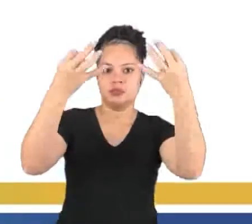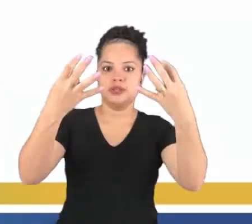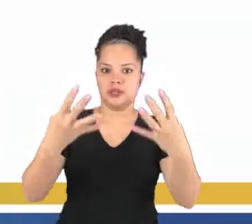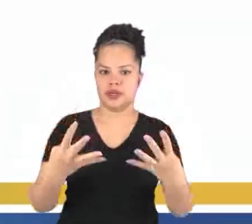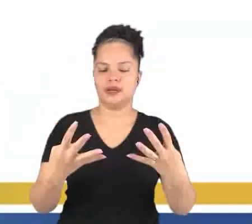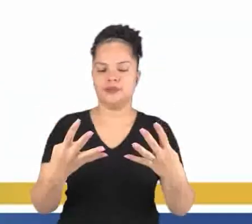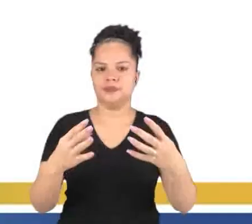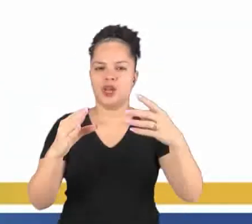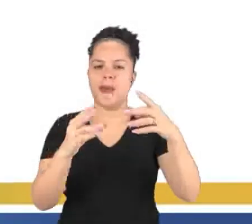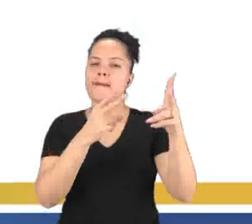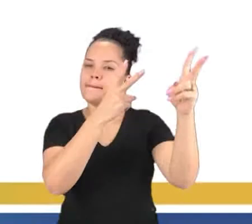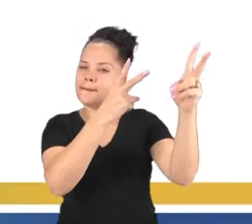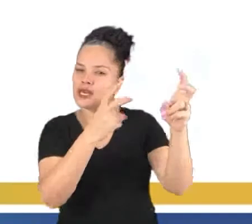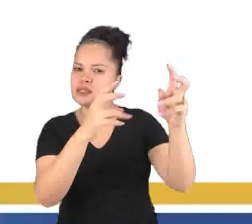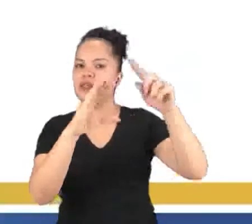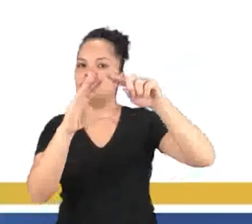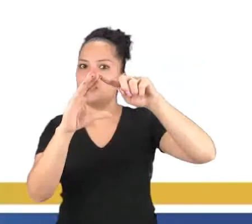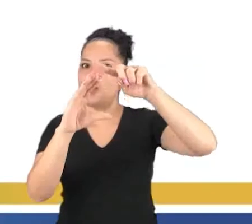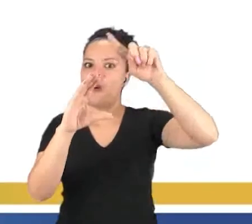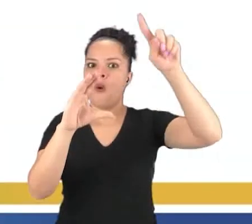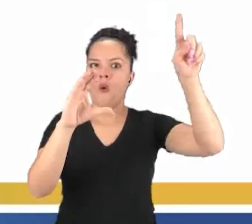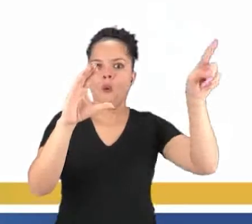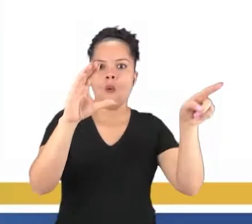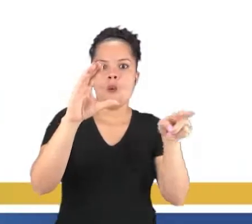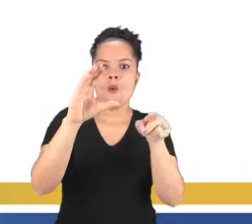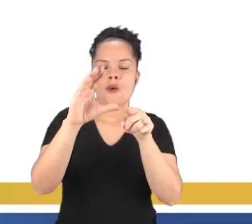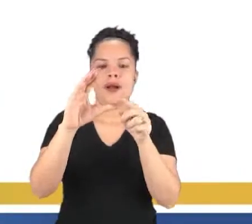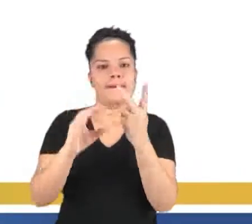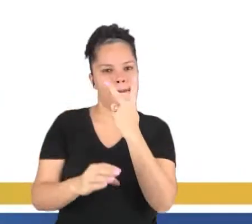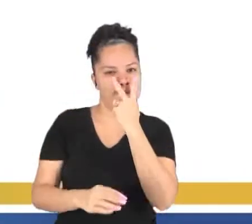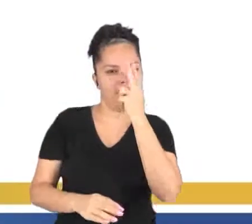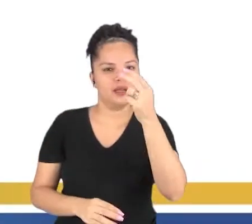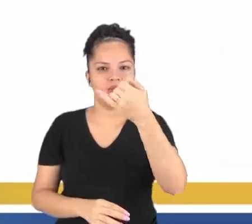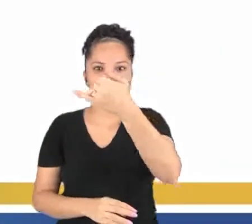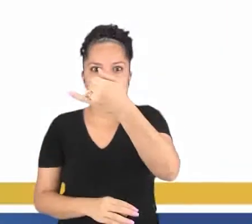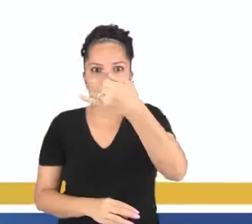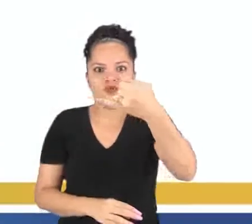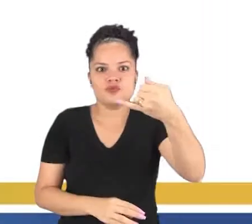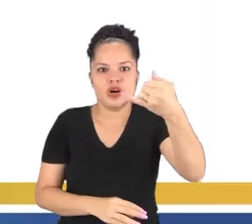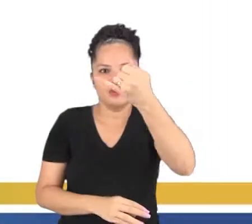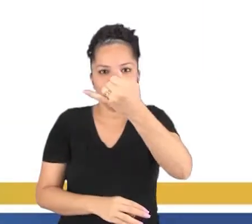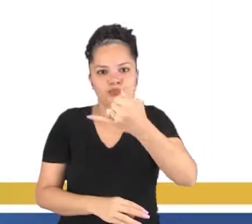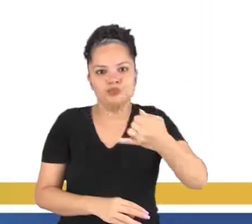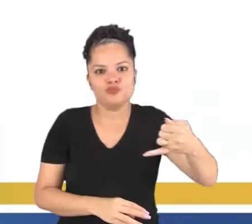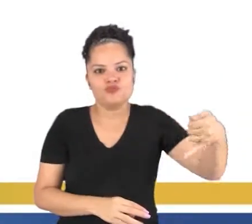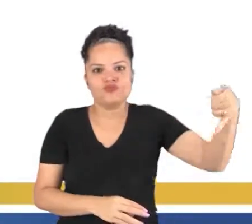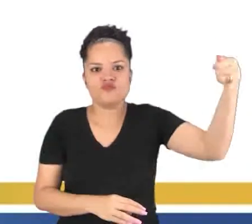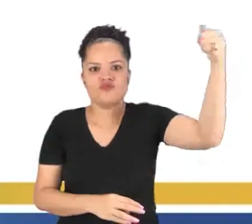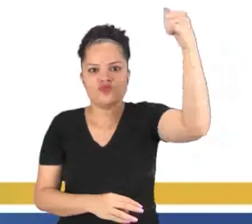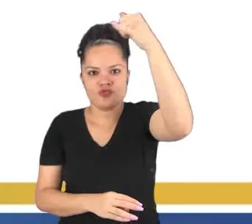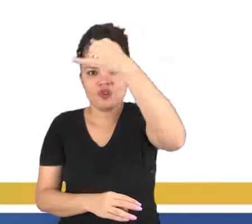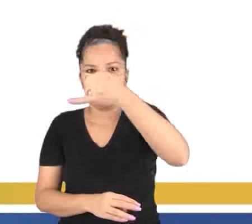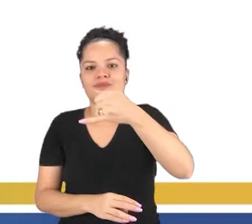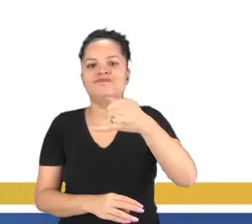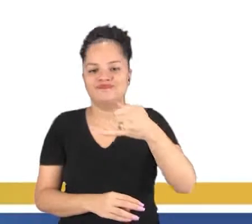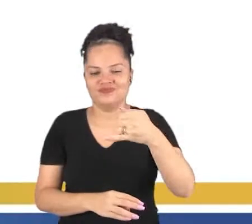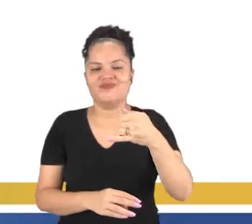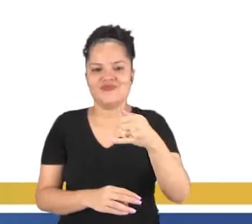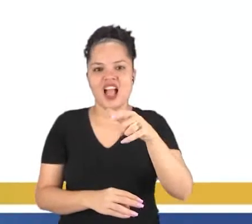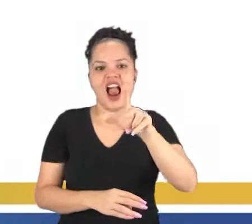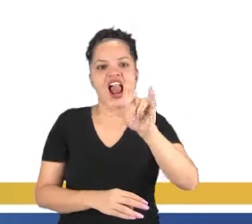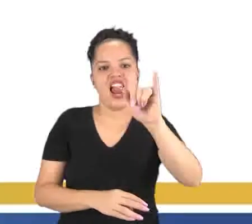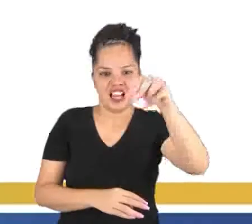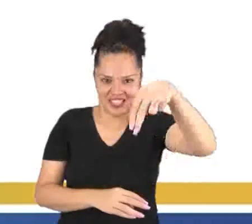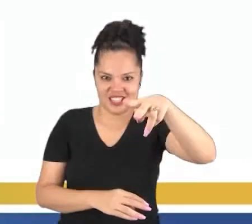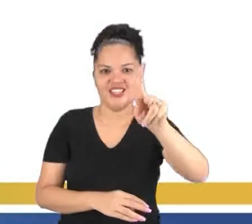que a circunferência ela é uma linha, ok? Essa palavra é importante. A circunferência é uma linha. É claro